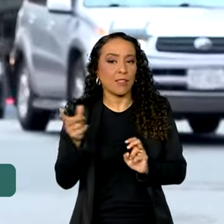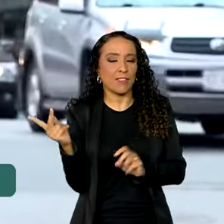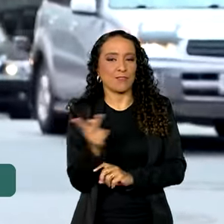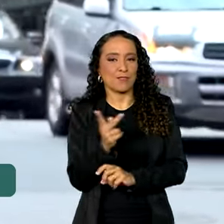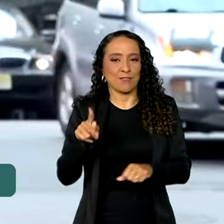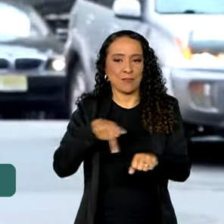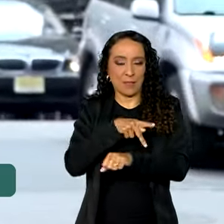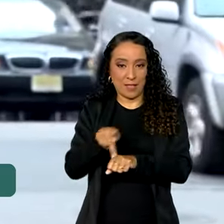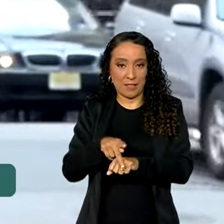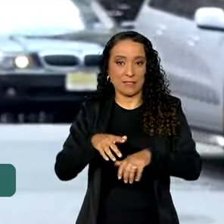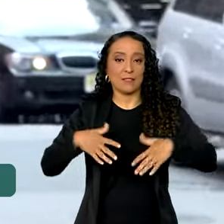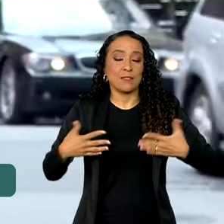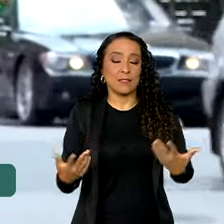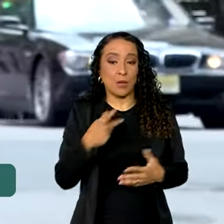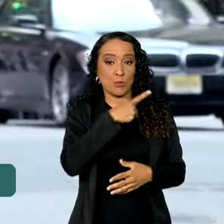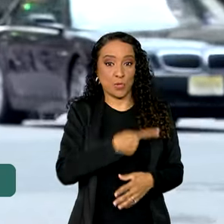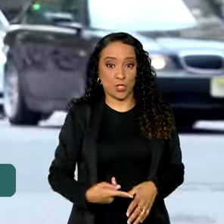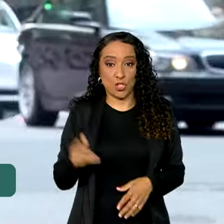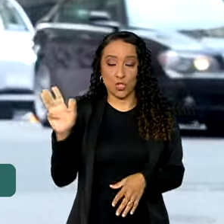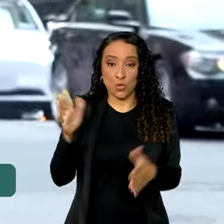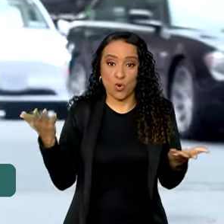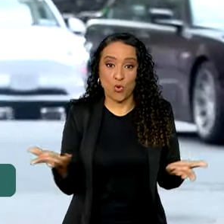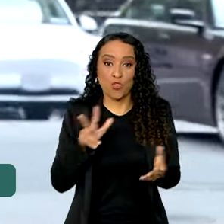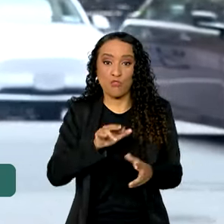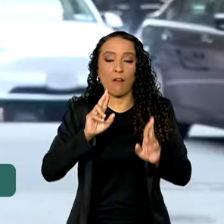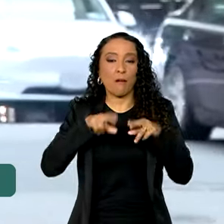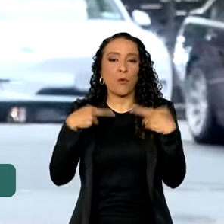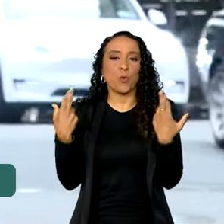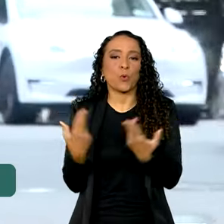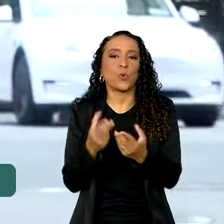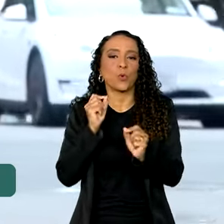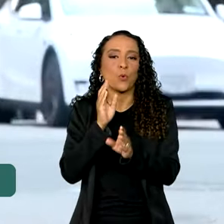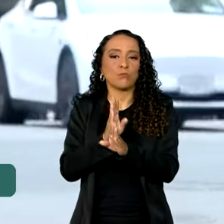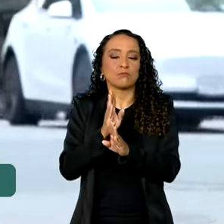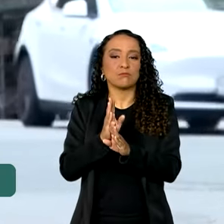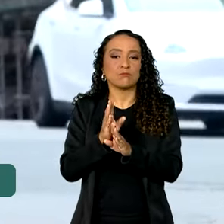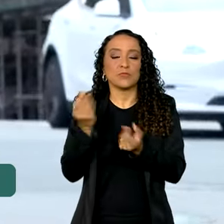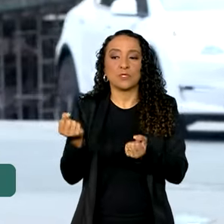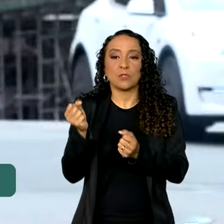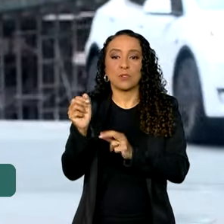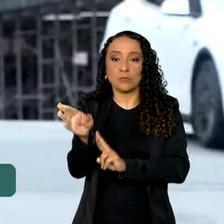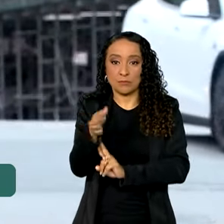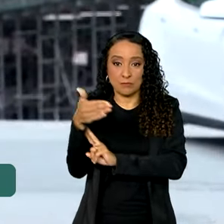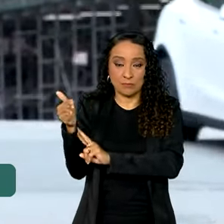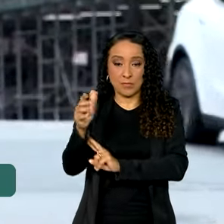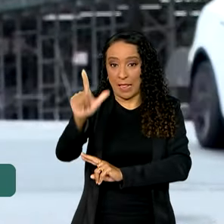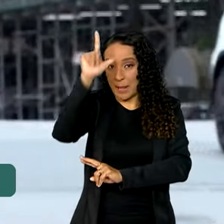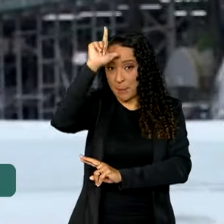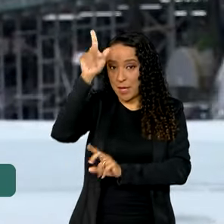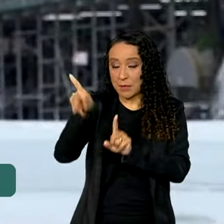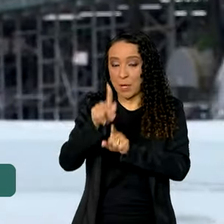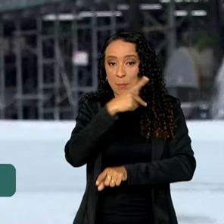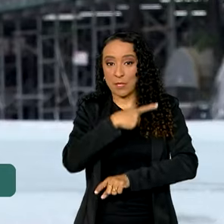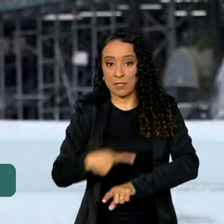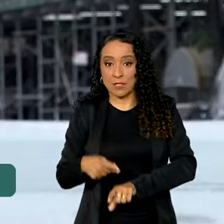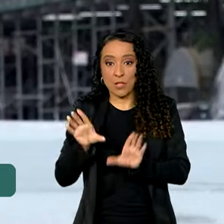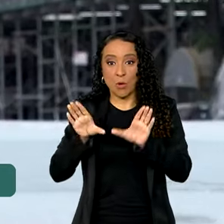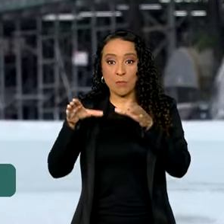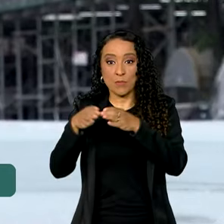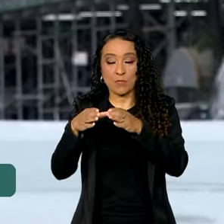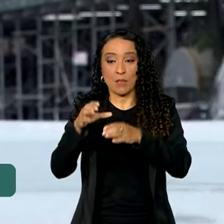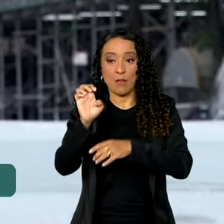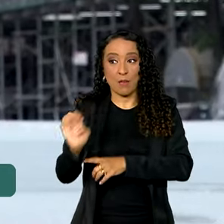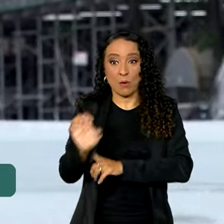seus países. E o presidente Lula hoje vai se encontrar com o chanceler da Alemanha, com a presidente da Comissão Europeia e